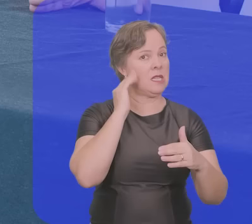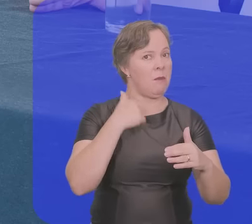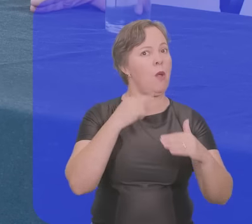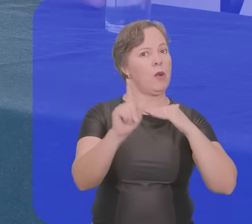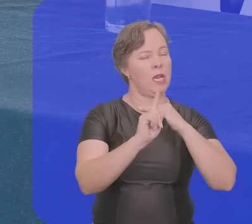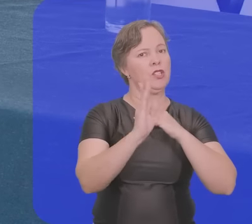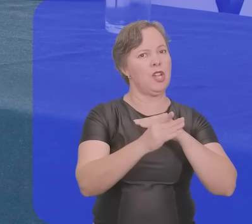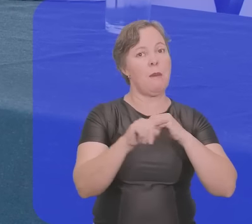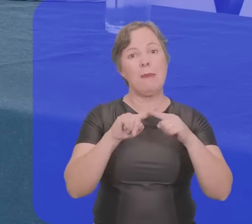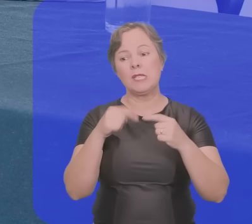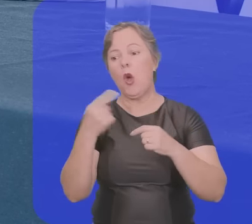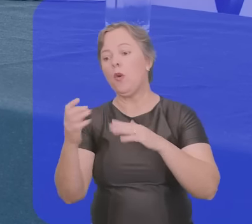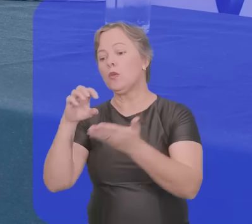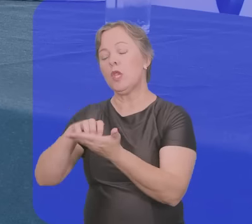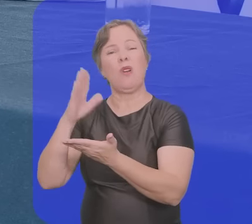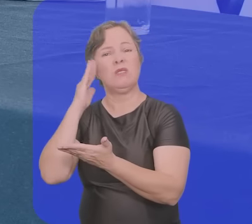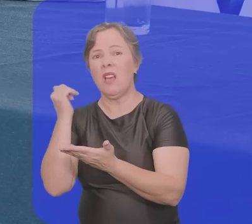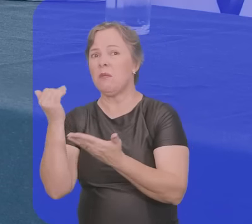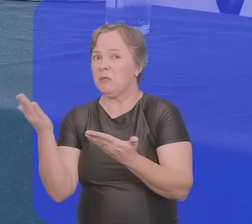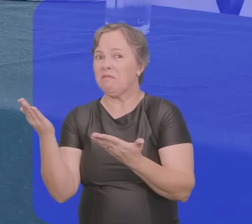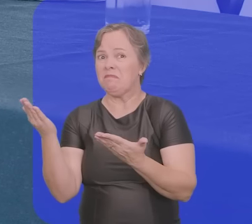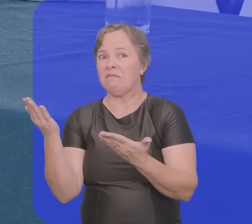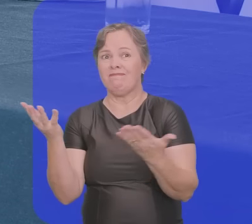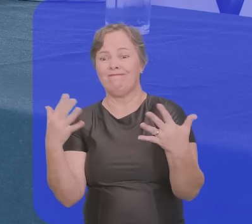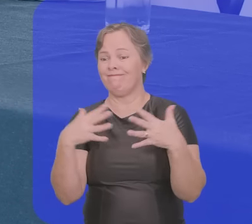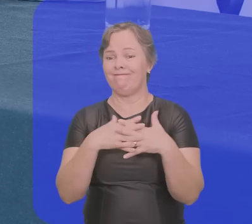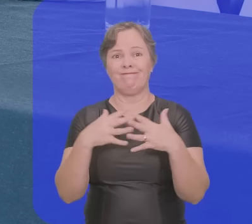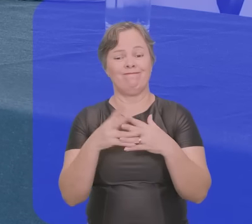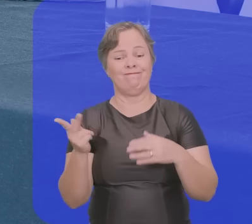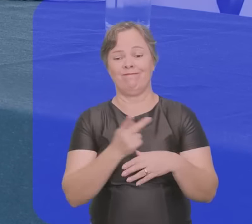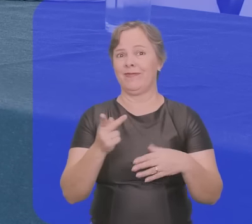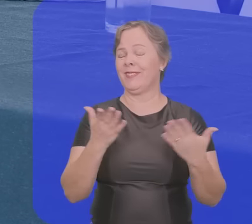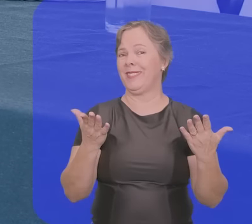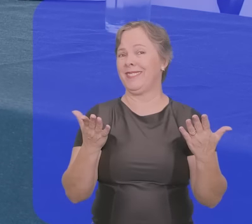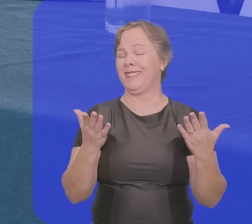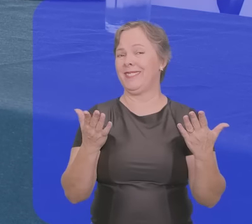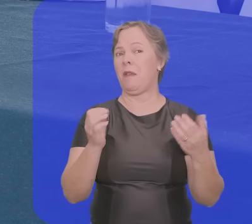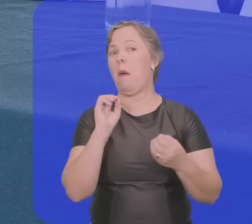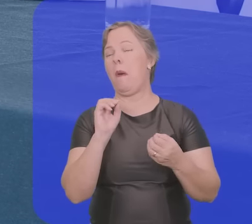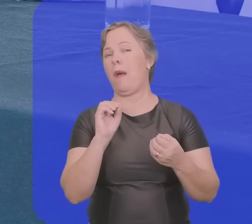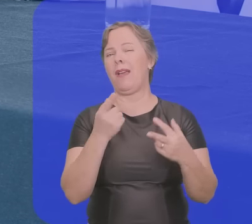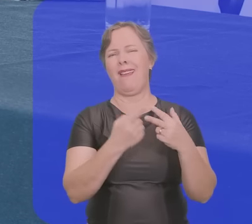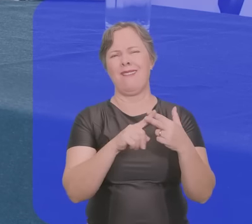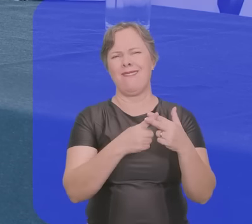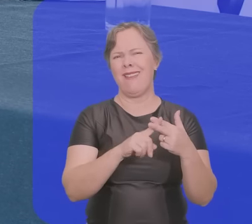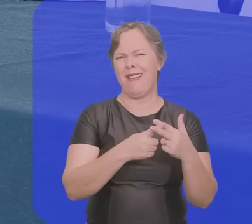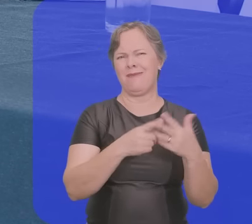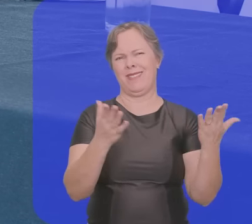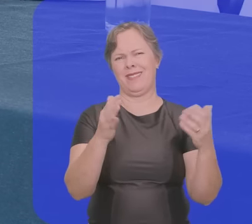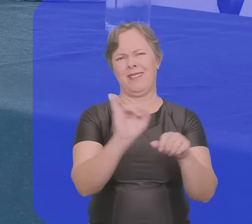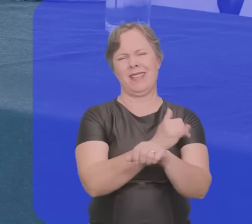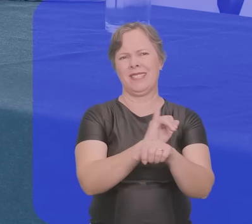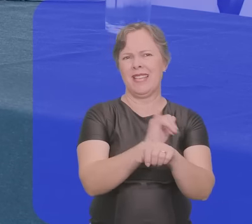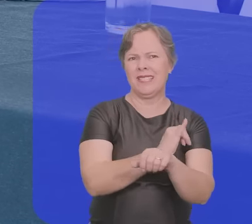outro setor que não. Que não sabe. Exatamente. Então, a ferramenta, né? Essas estratégias de